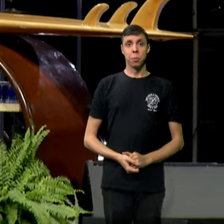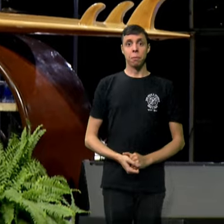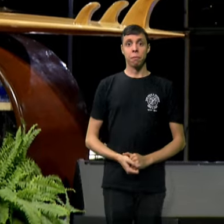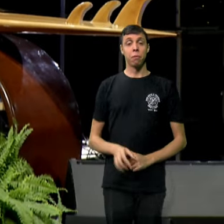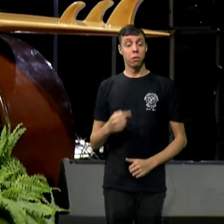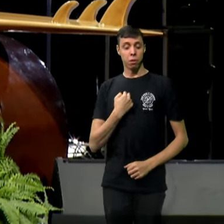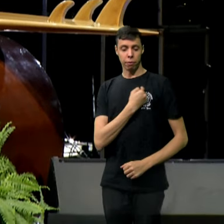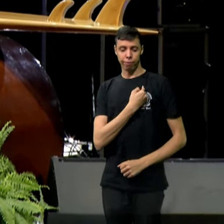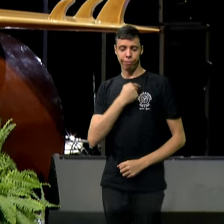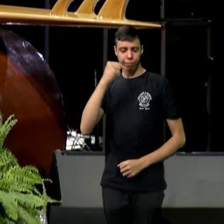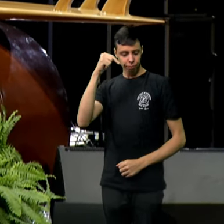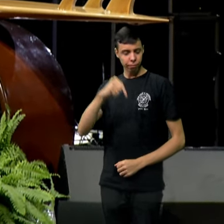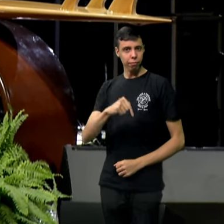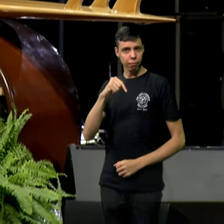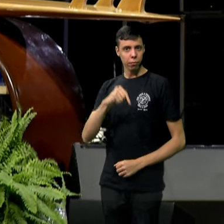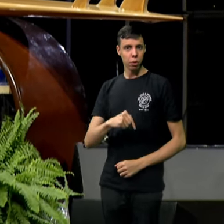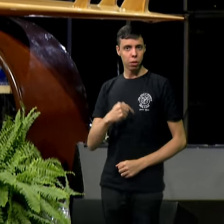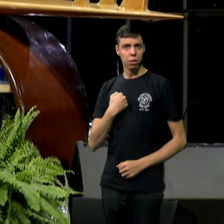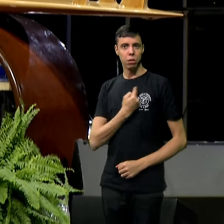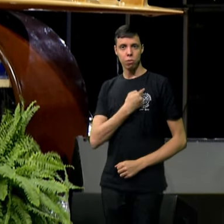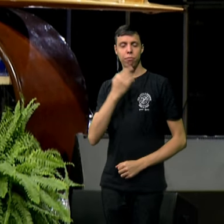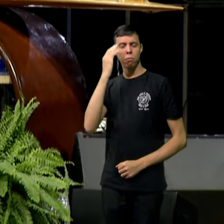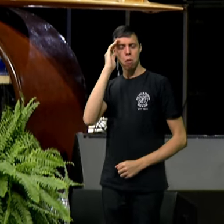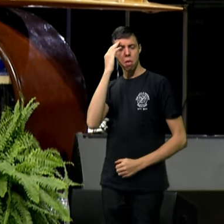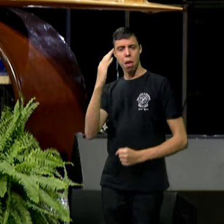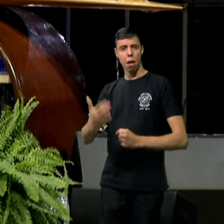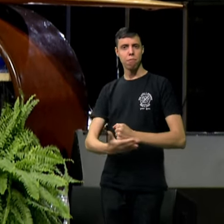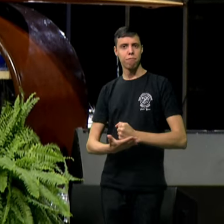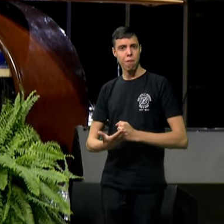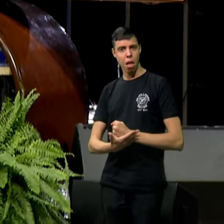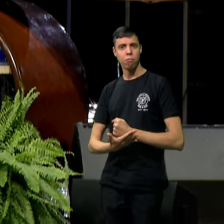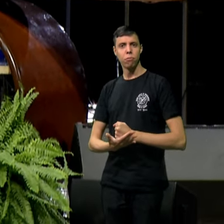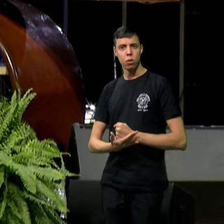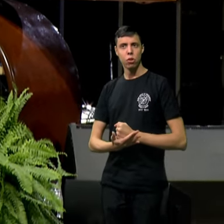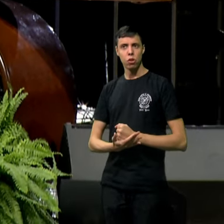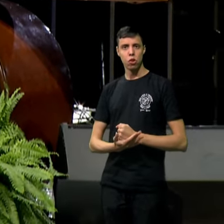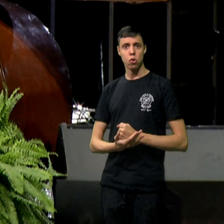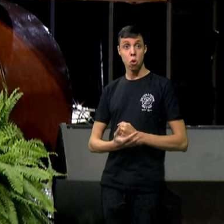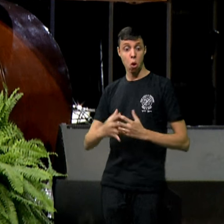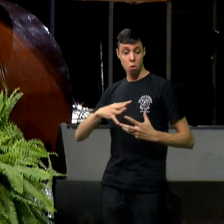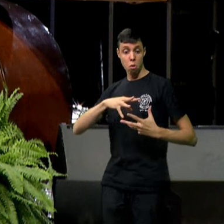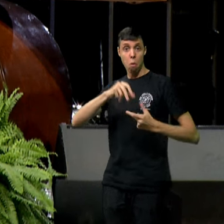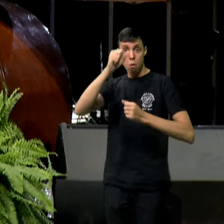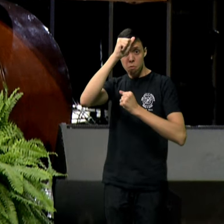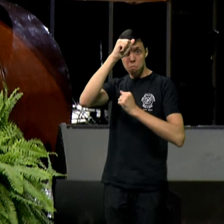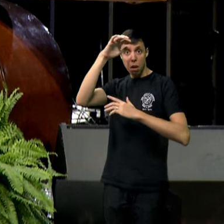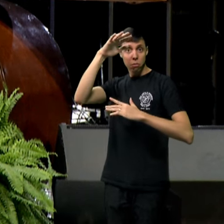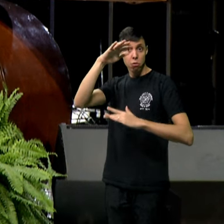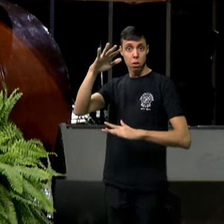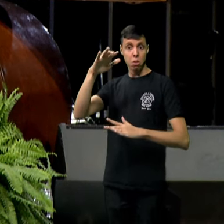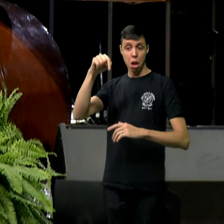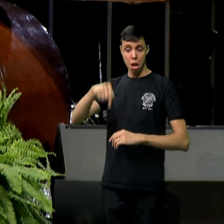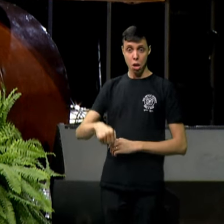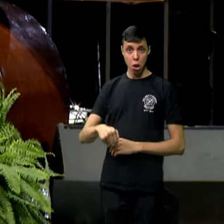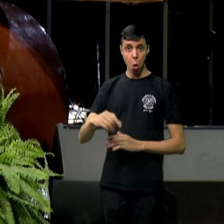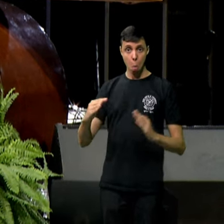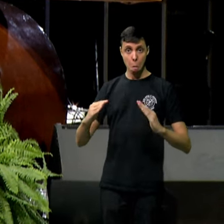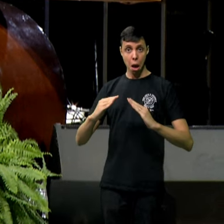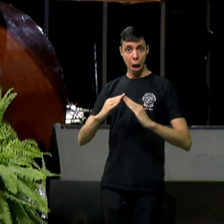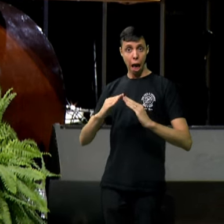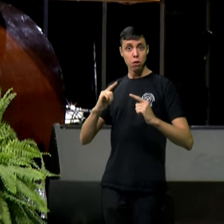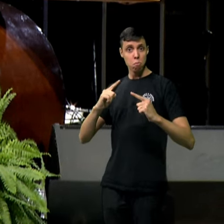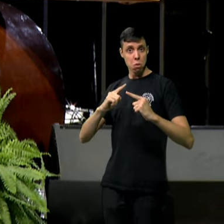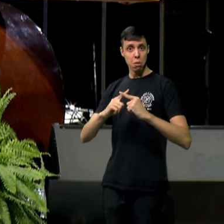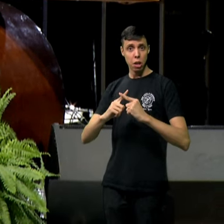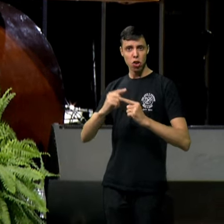Estamos aqui porque entendemos os princípios que ativam o mundo espiritual. Esta é uma casa de honra. Este é um